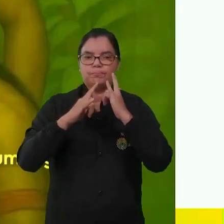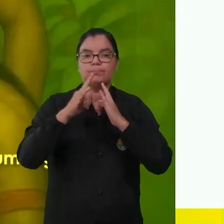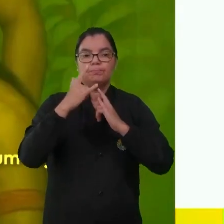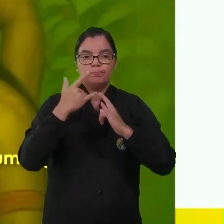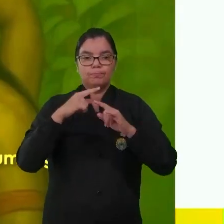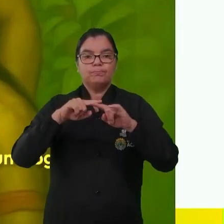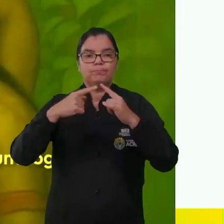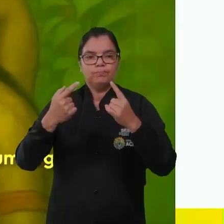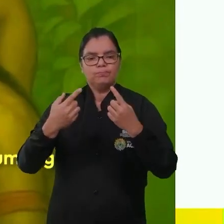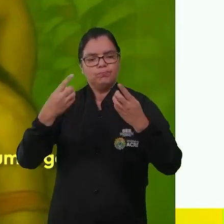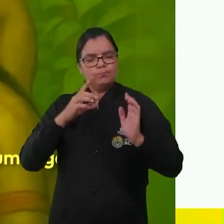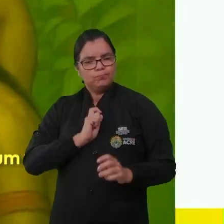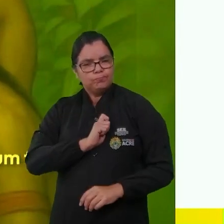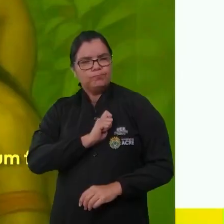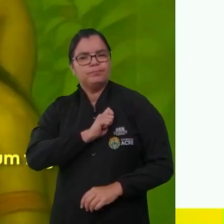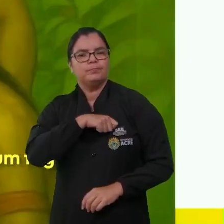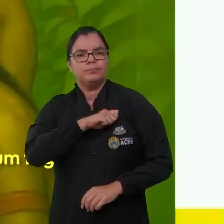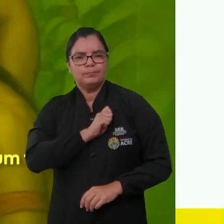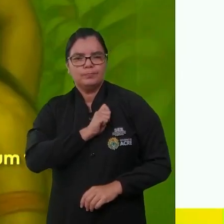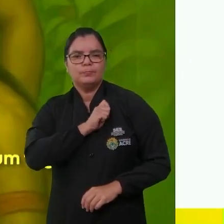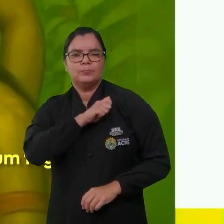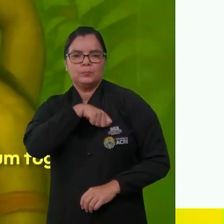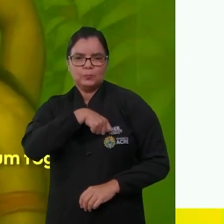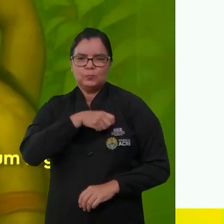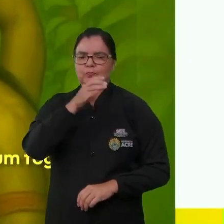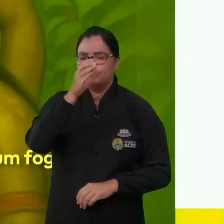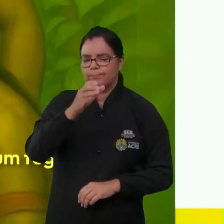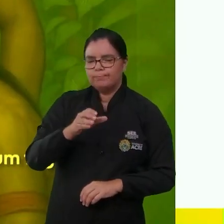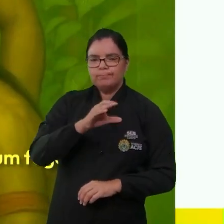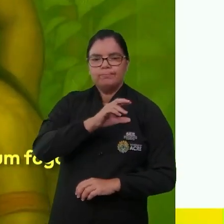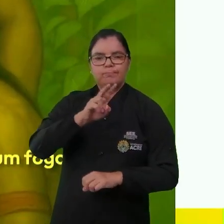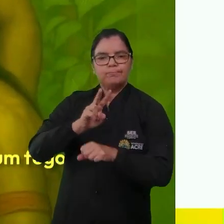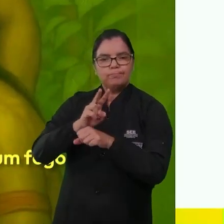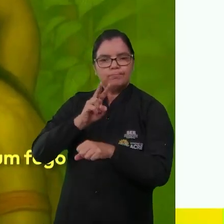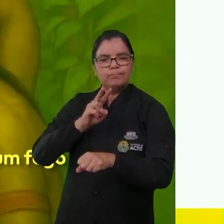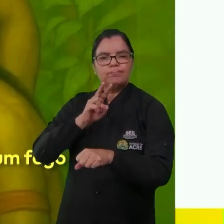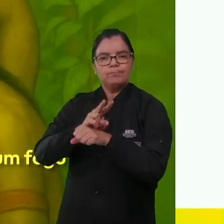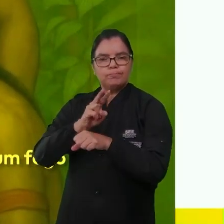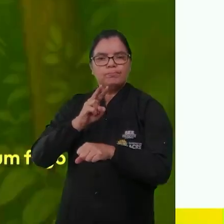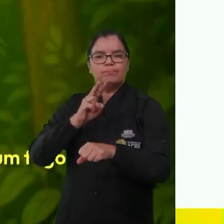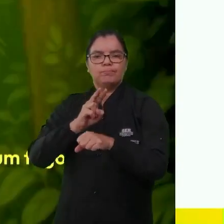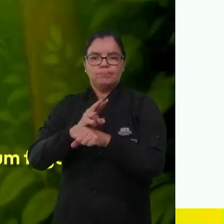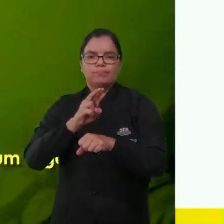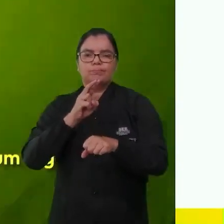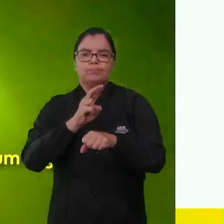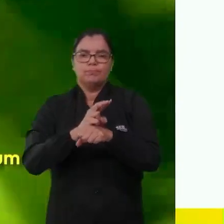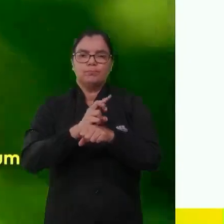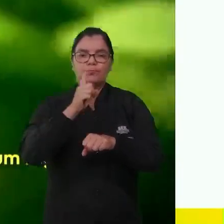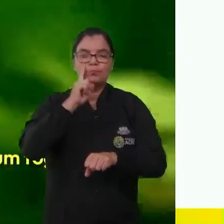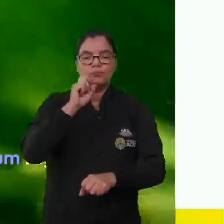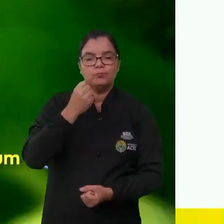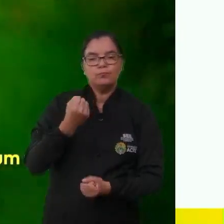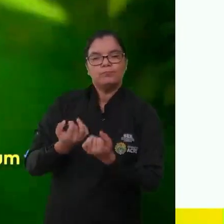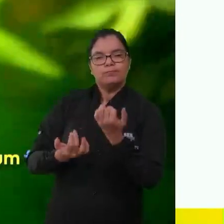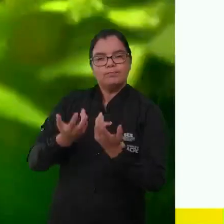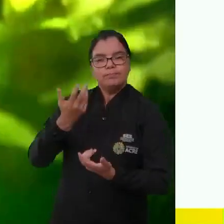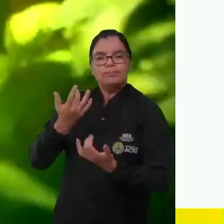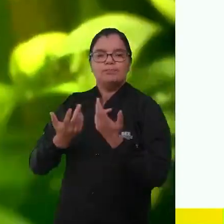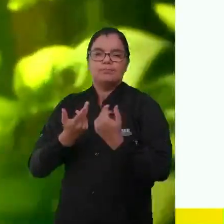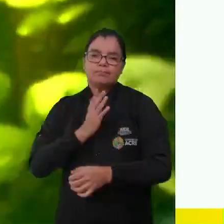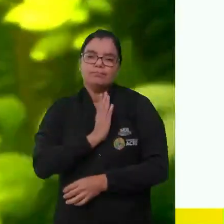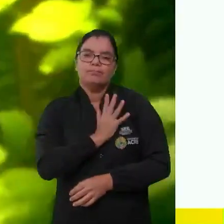Irapuambra da vingança, Calbi protege o cristão, sob a lua o voto se rompe, arde um fogo